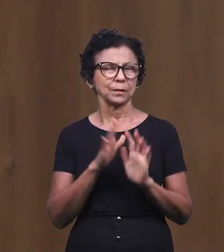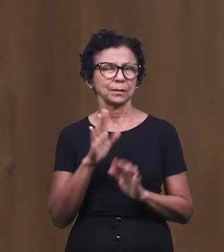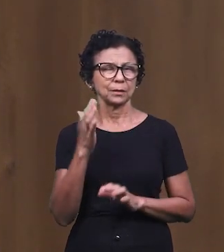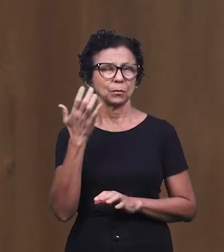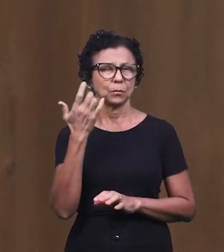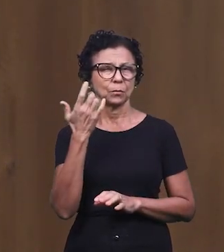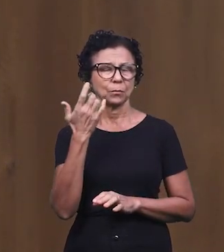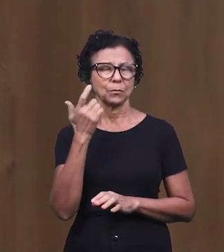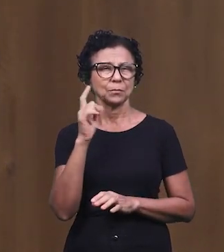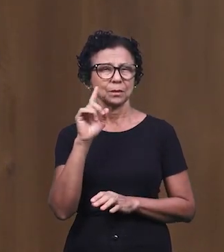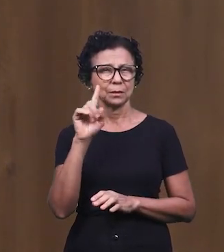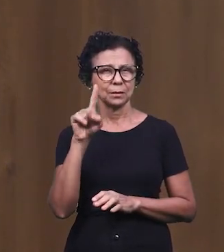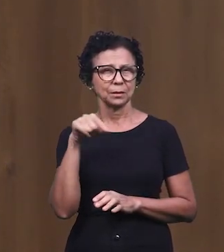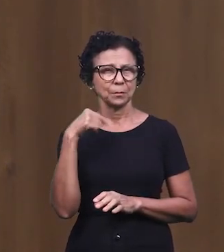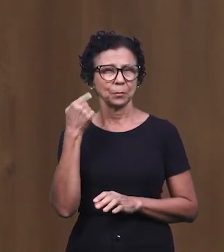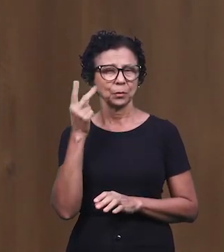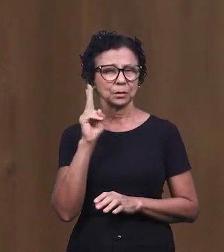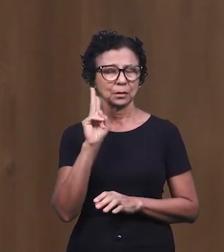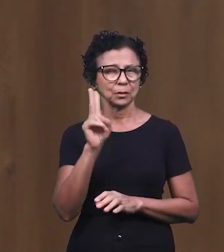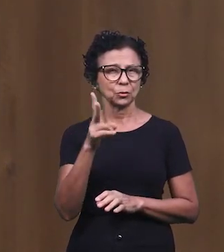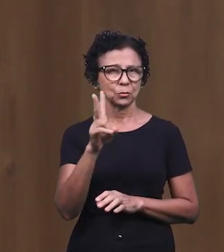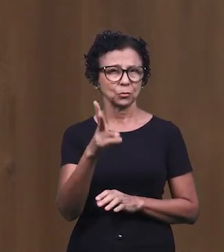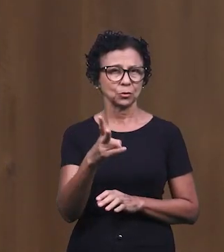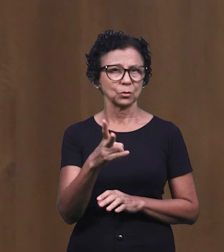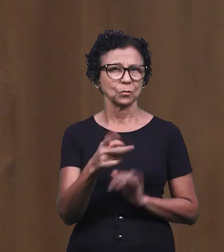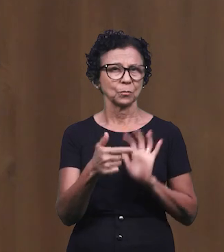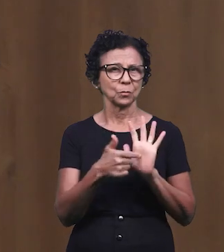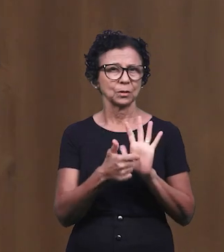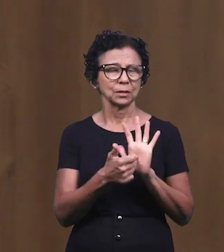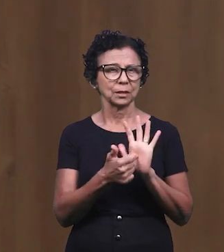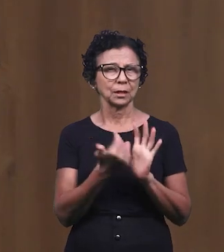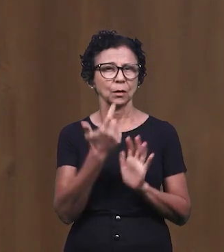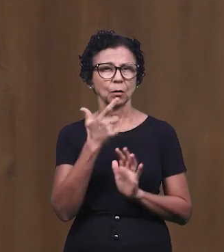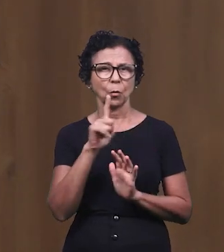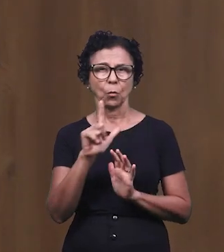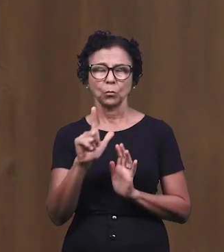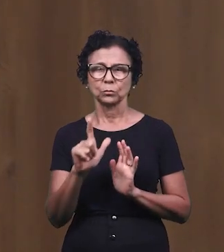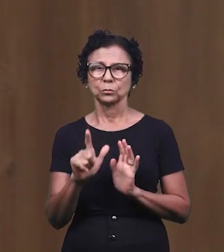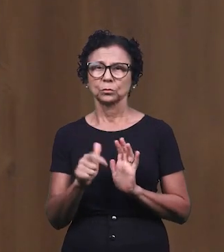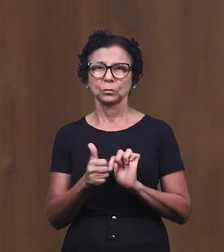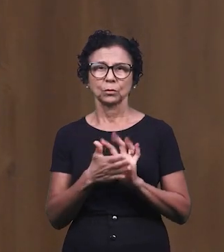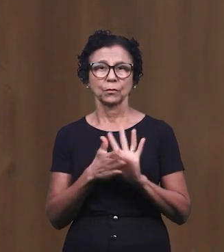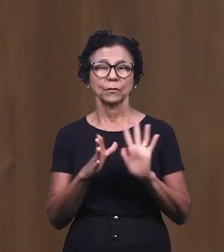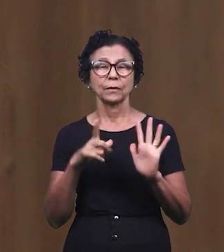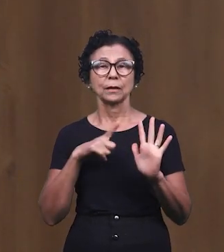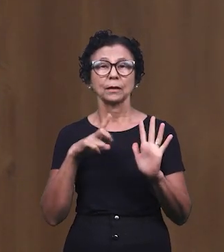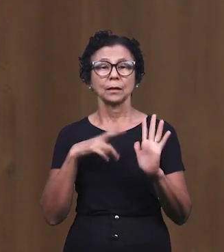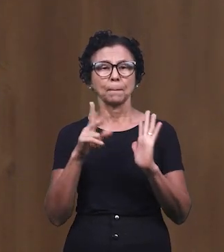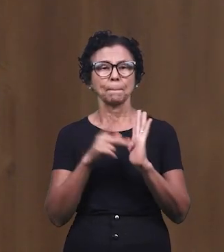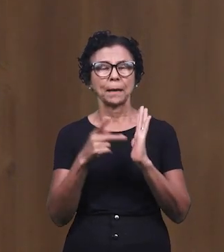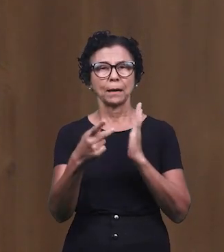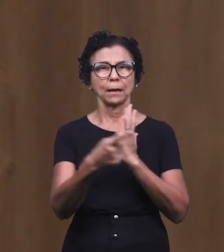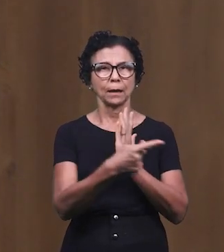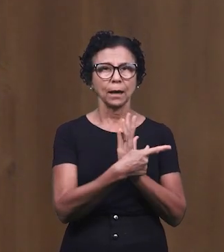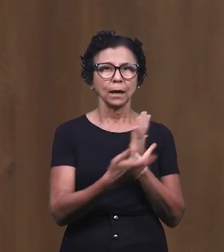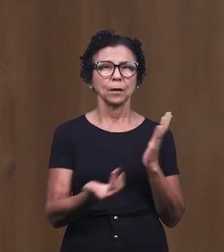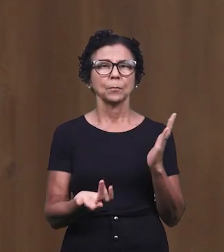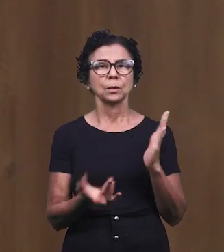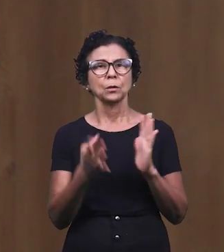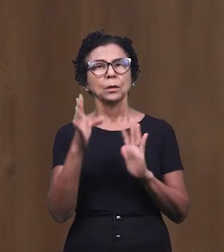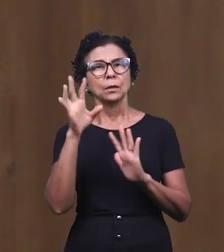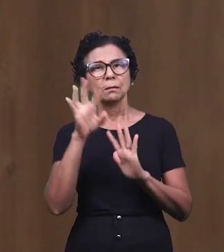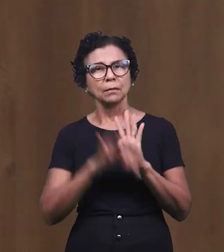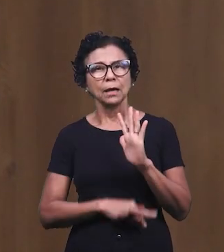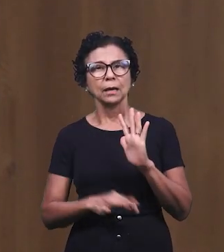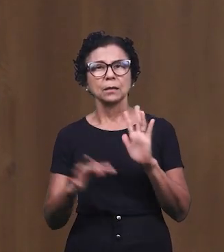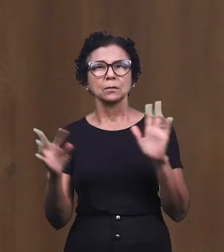episódios. Haverá parábolas, haverá textos sobre profecia. Então, a gente vai começar a trazer como interpretar, como montar,